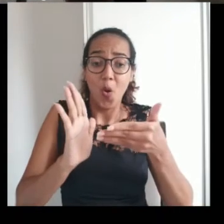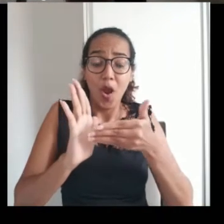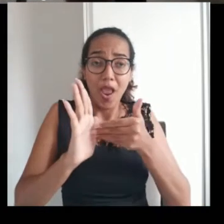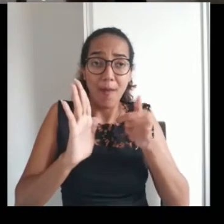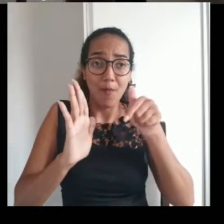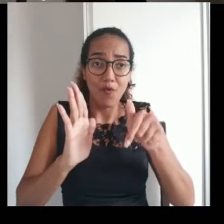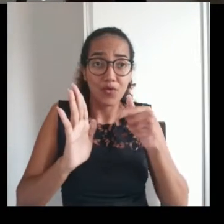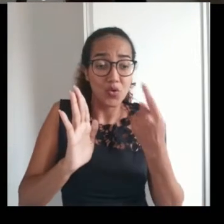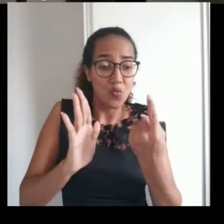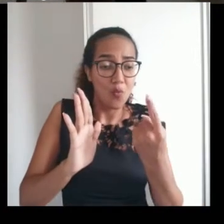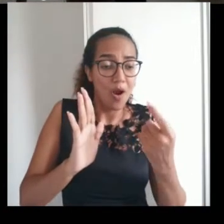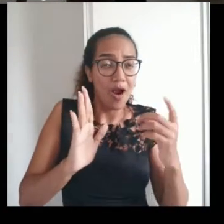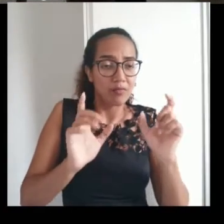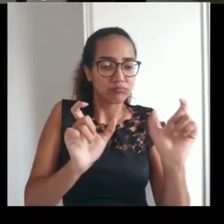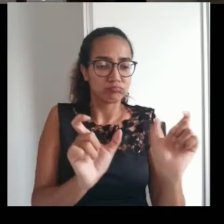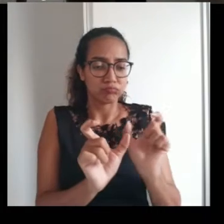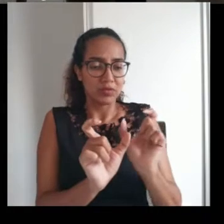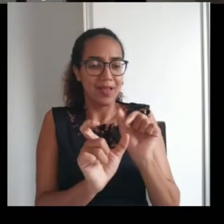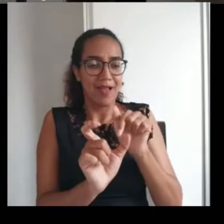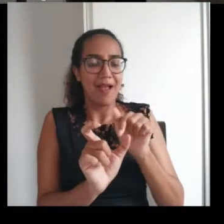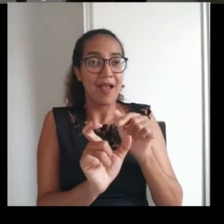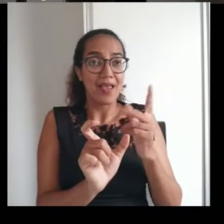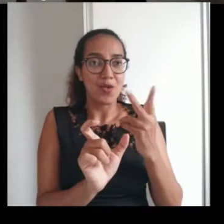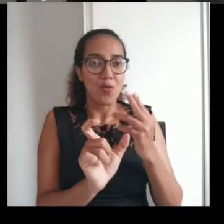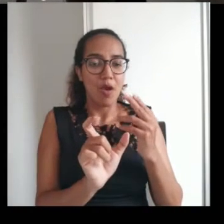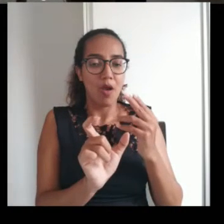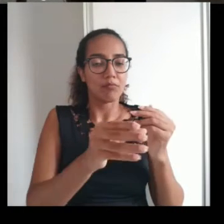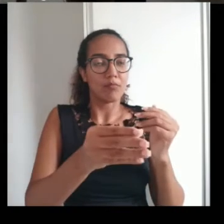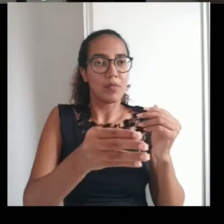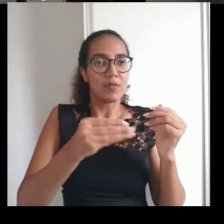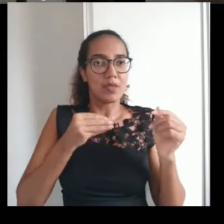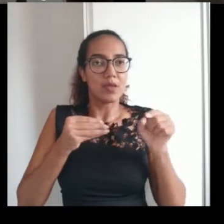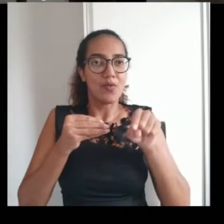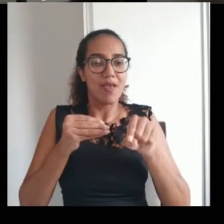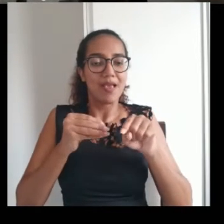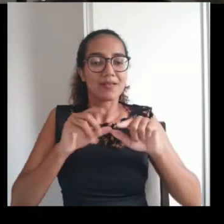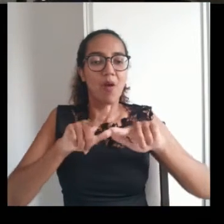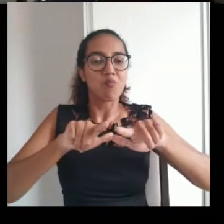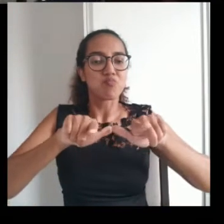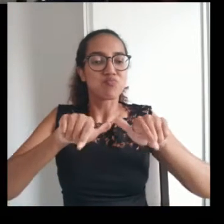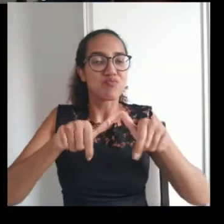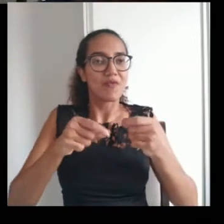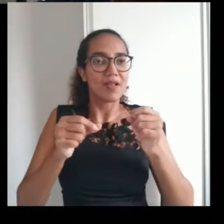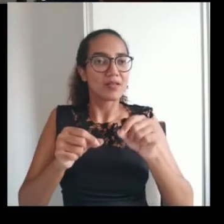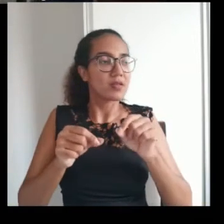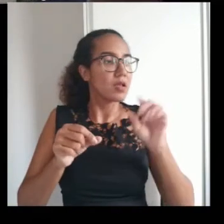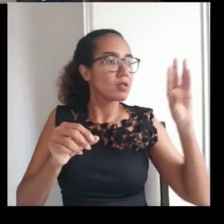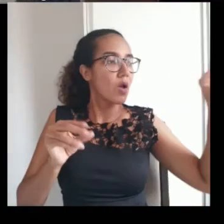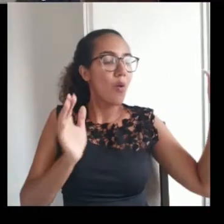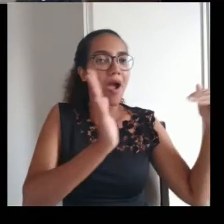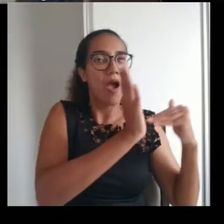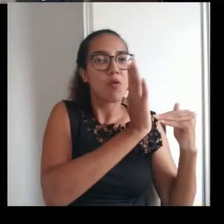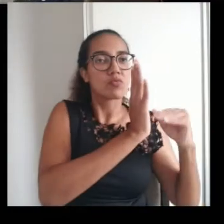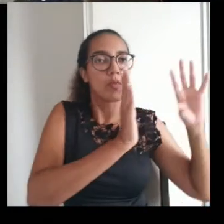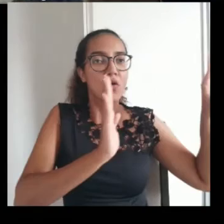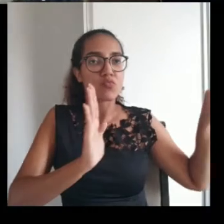lugar dela a última conta, joguei no lugar dela. Aí, dessa forma, eu consigo preservar